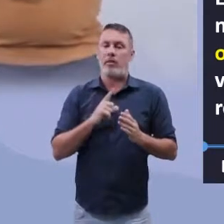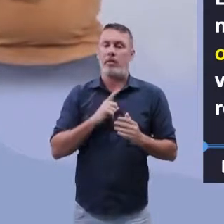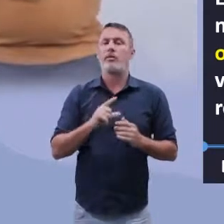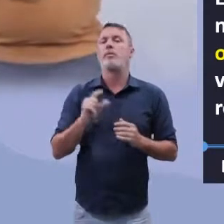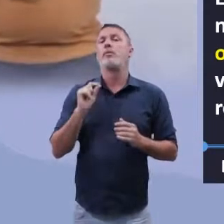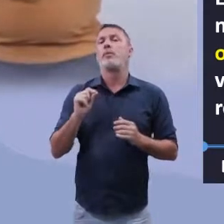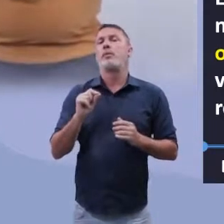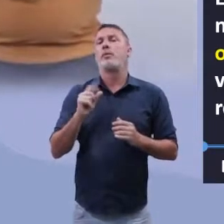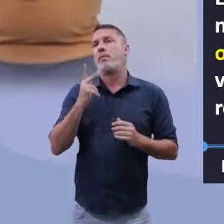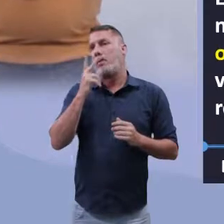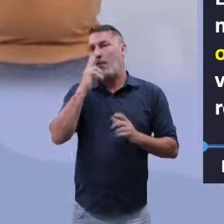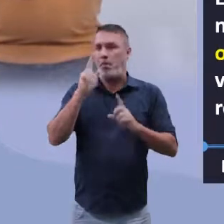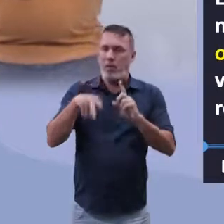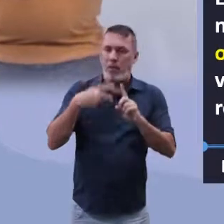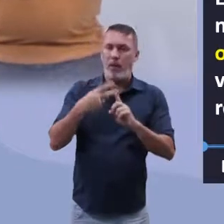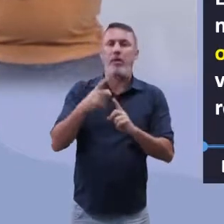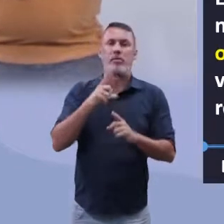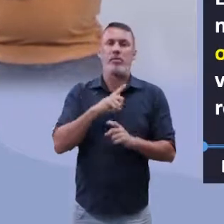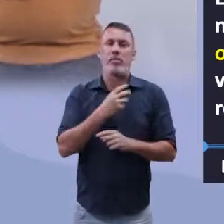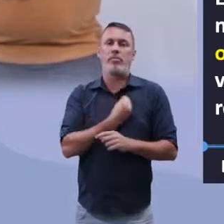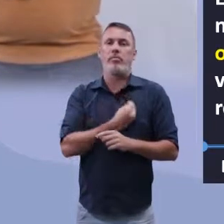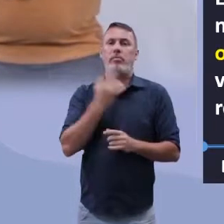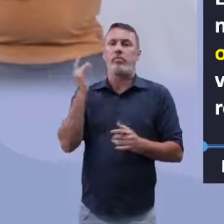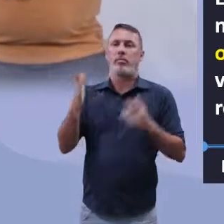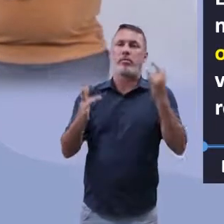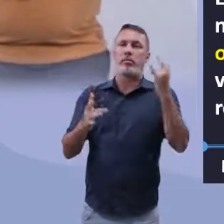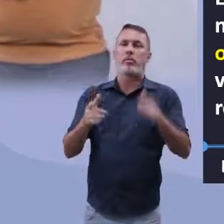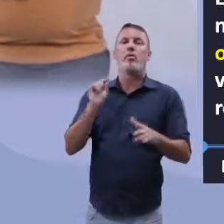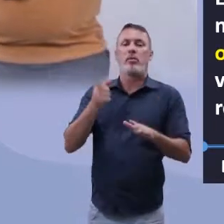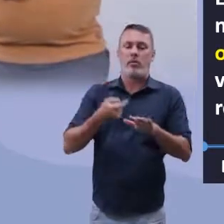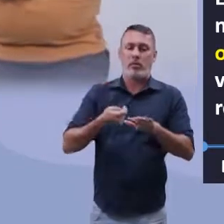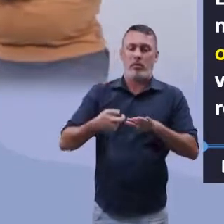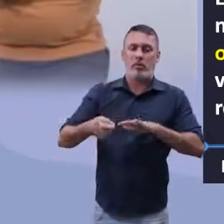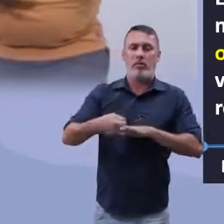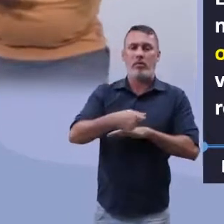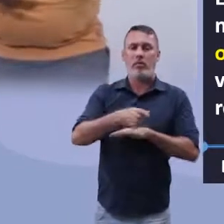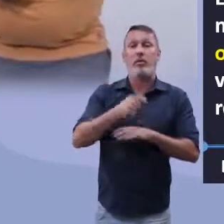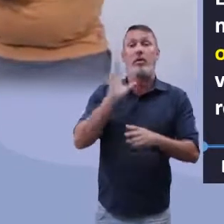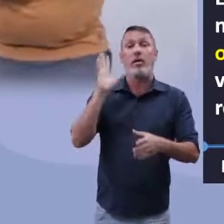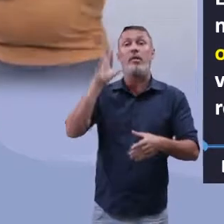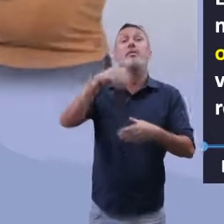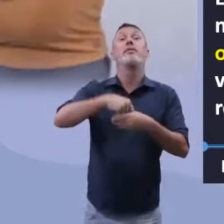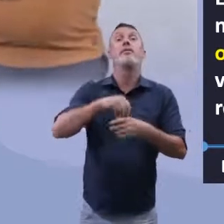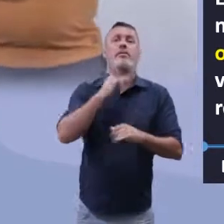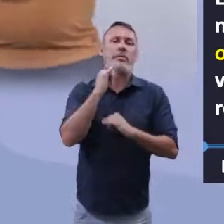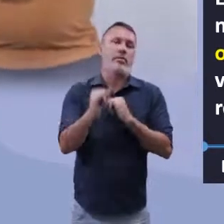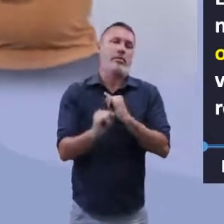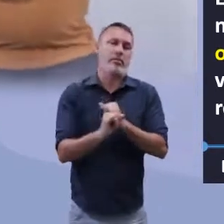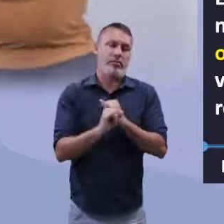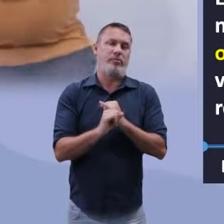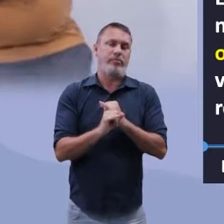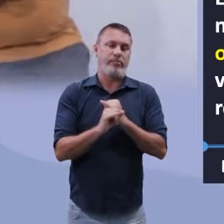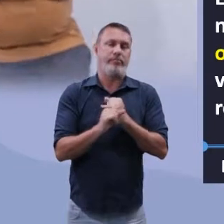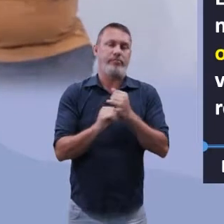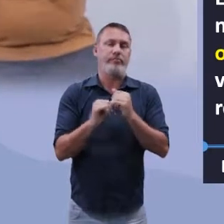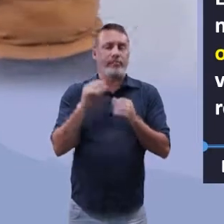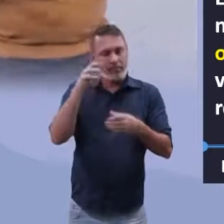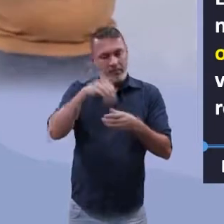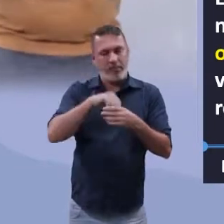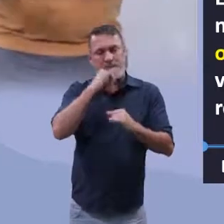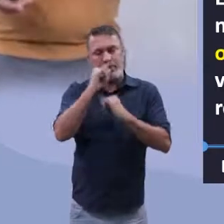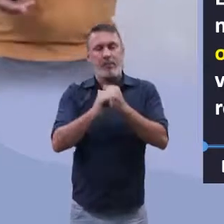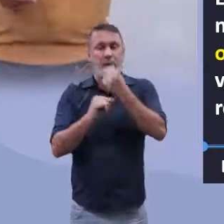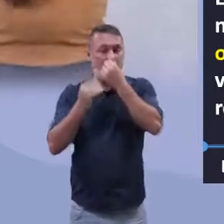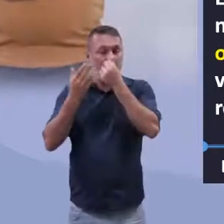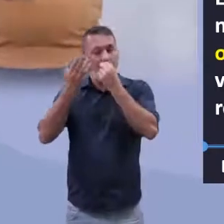vivendo, nós temos a chamada fake news, que ela está no ambiente online. A mentira, às